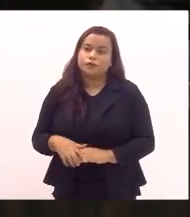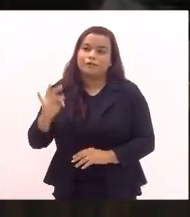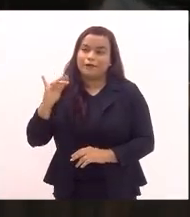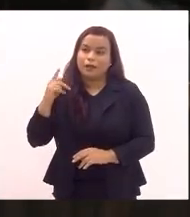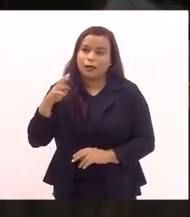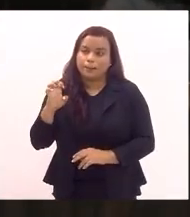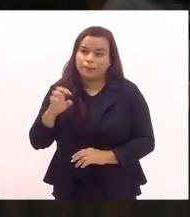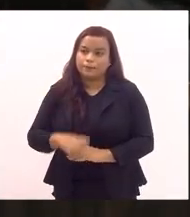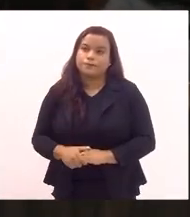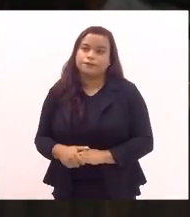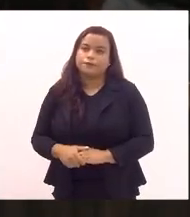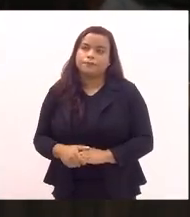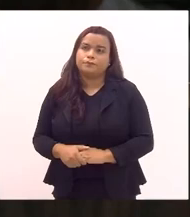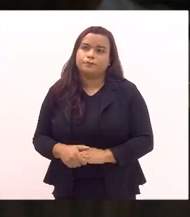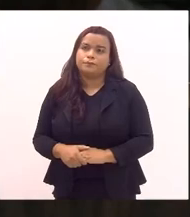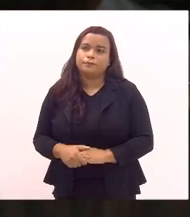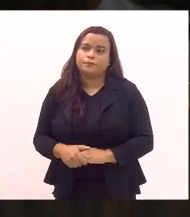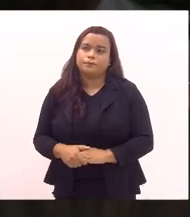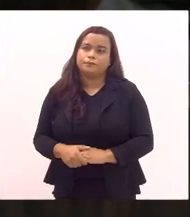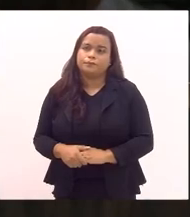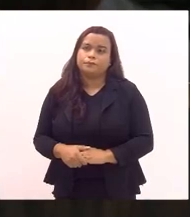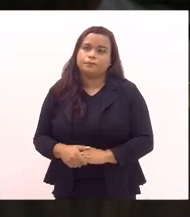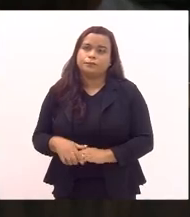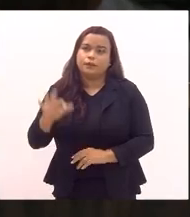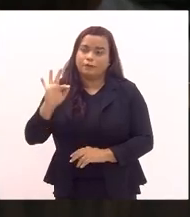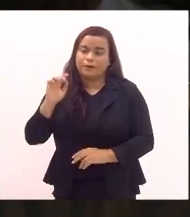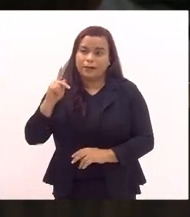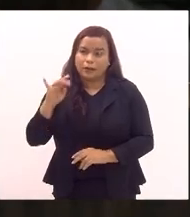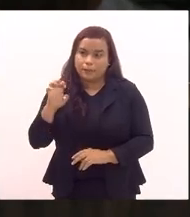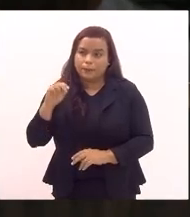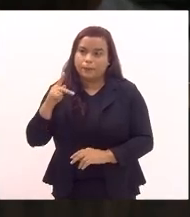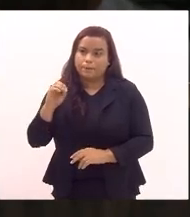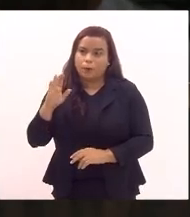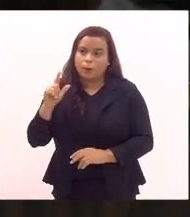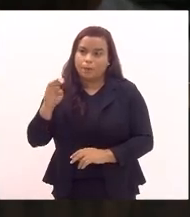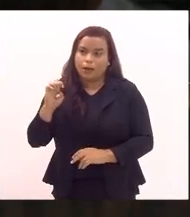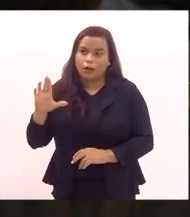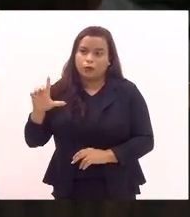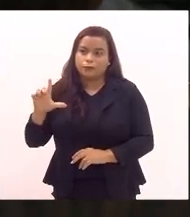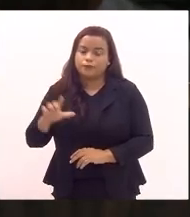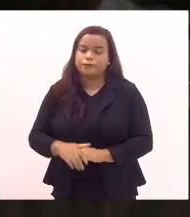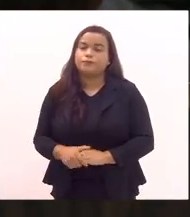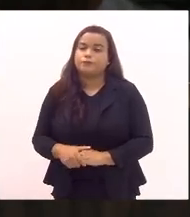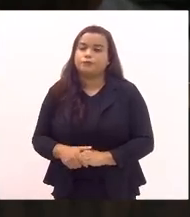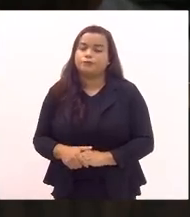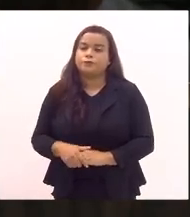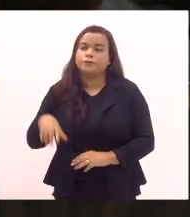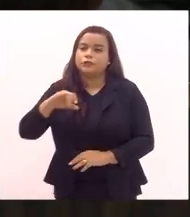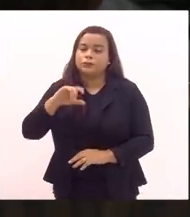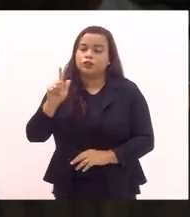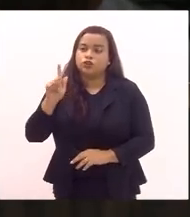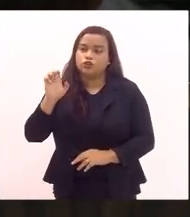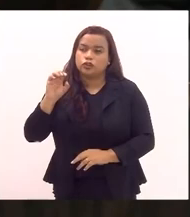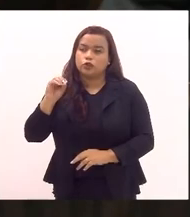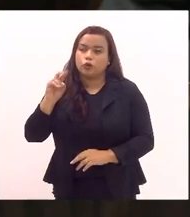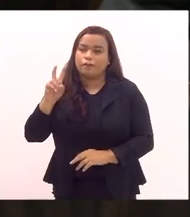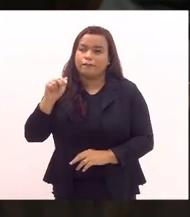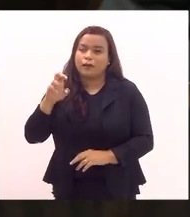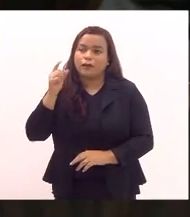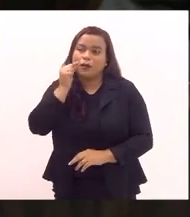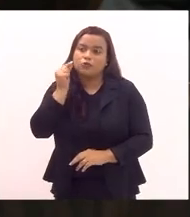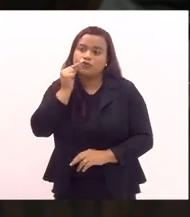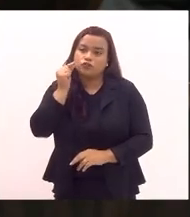Filipe Soares Filipe Soares Felipe poubel Felipe poubel Giovani Ratinho